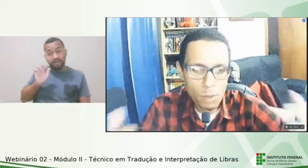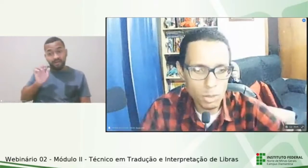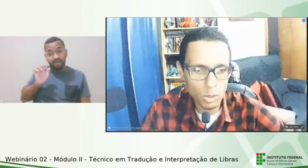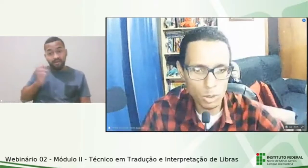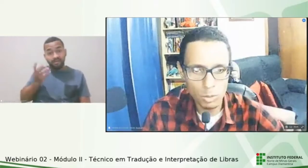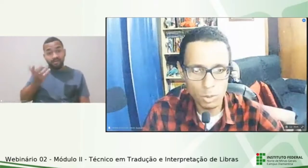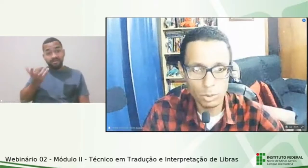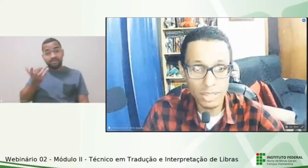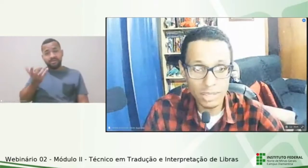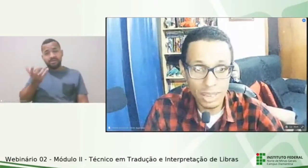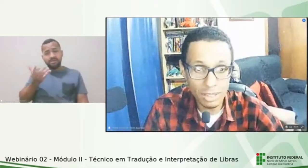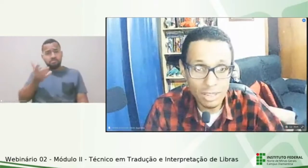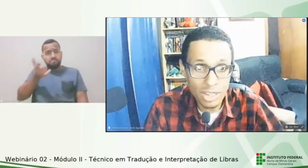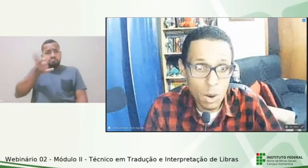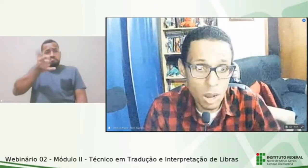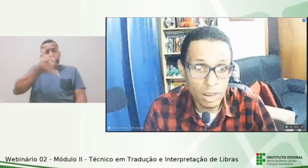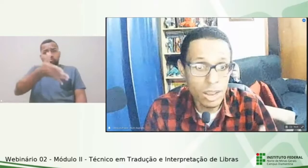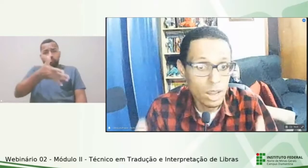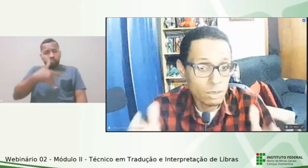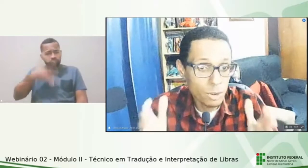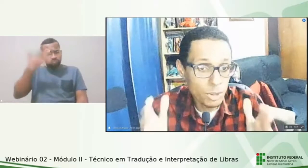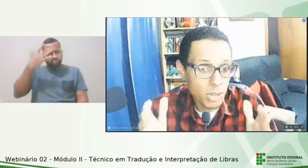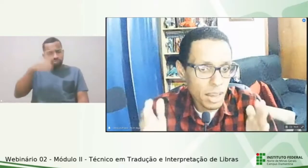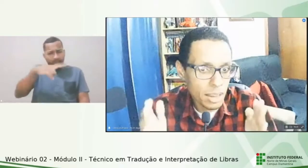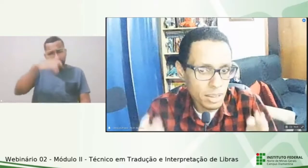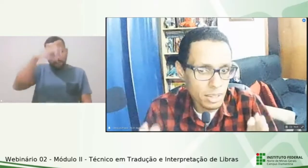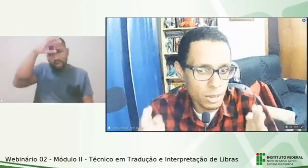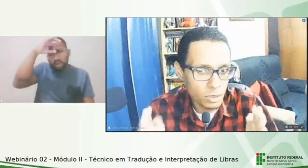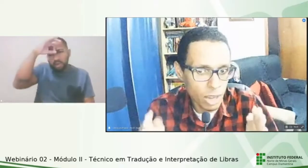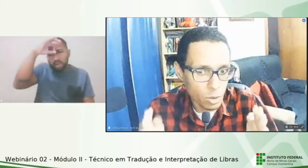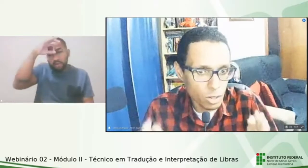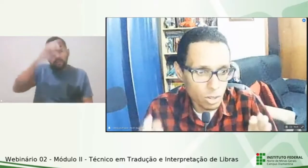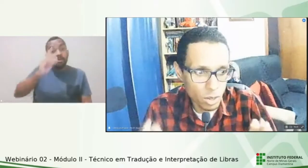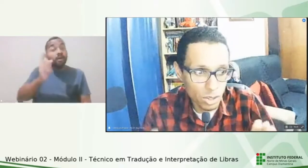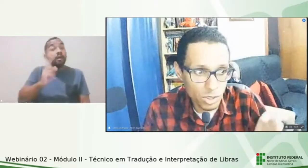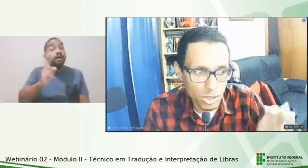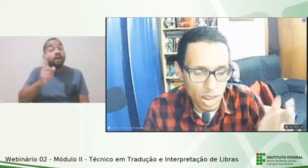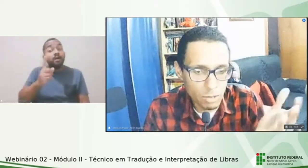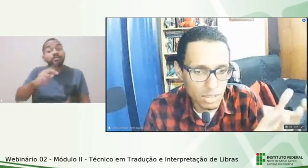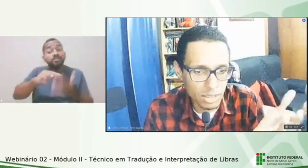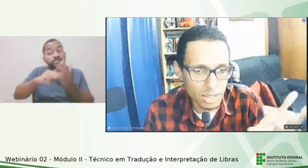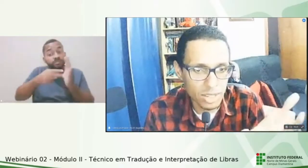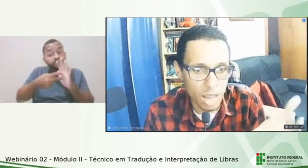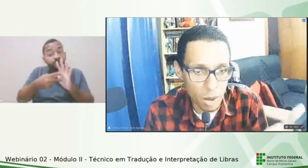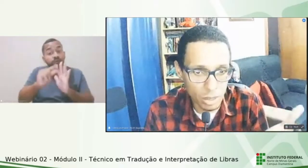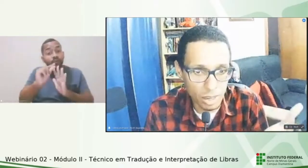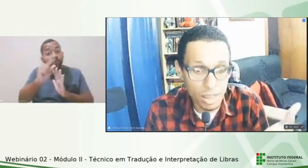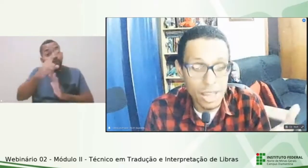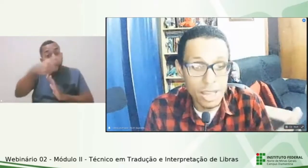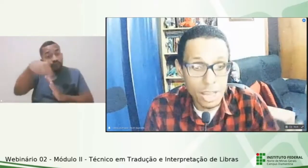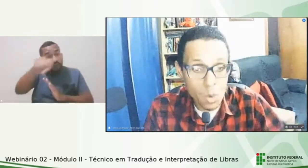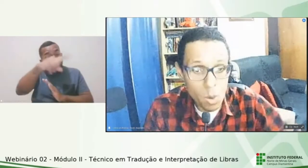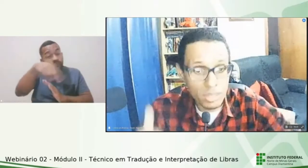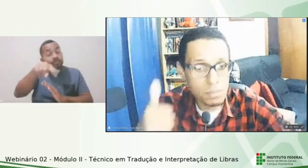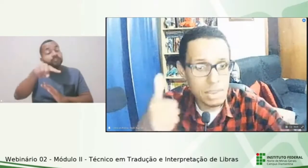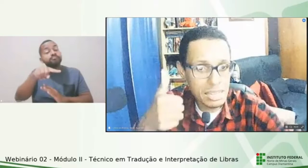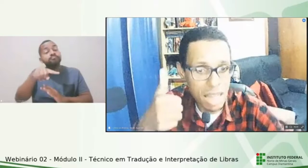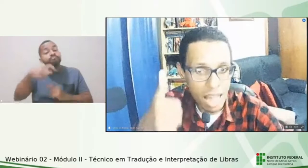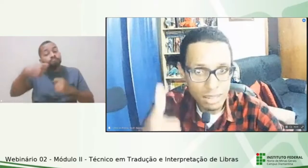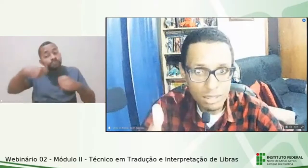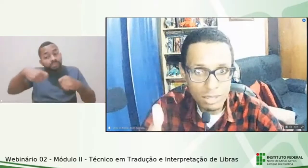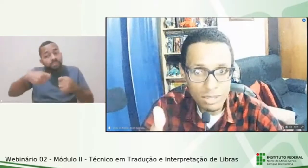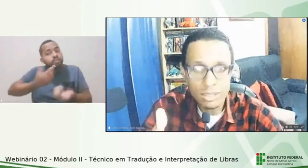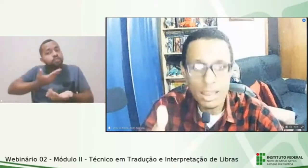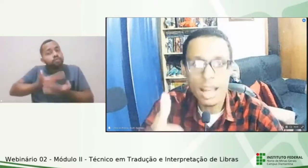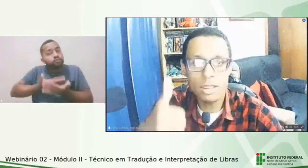pior pessoa do mundo, mas está querendo dizer, olha, você ainda não tem condições de estar numa sala de aula e com as